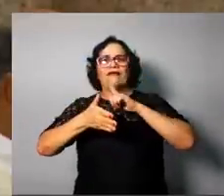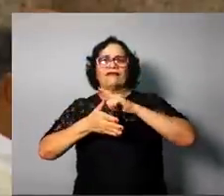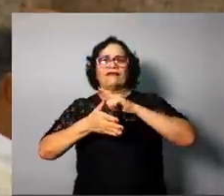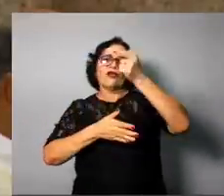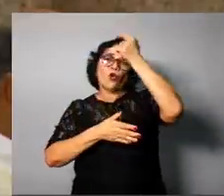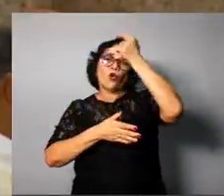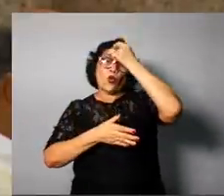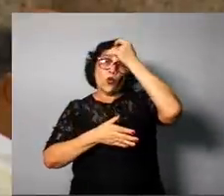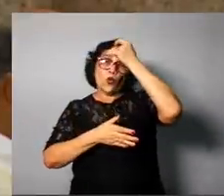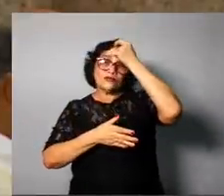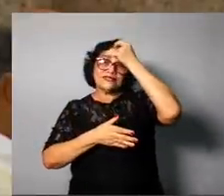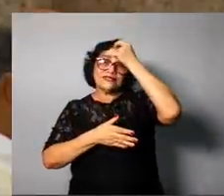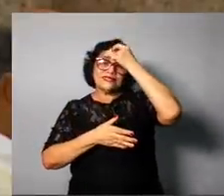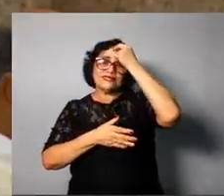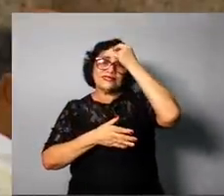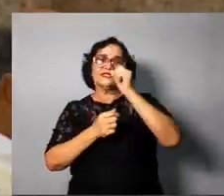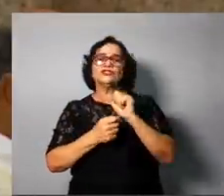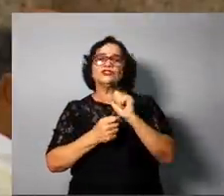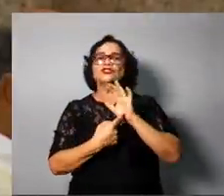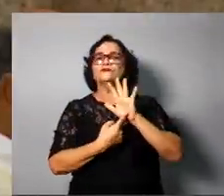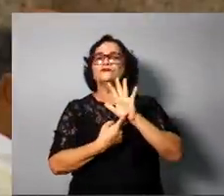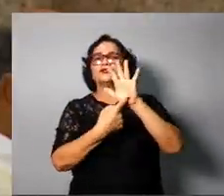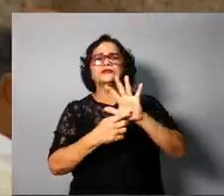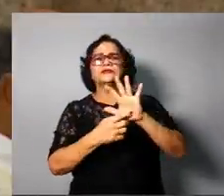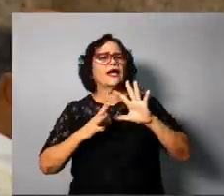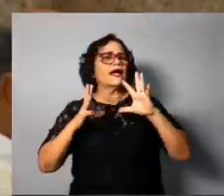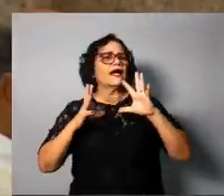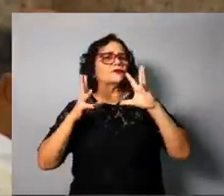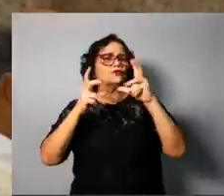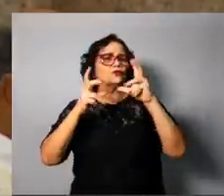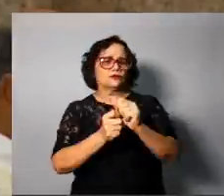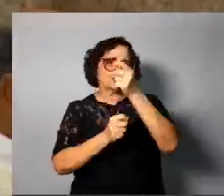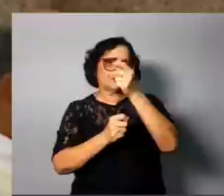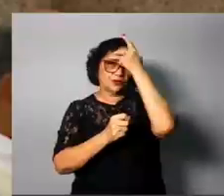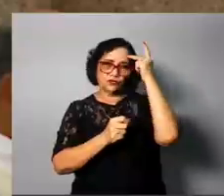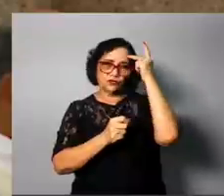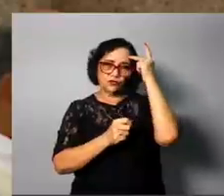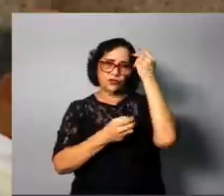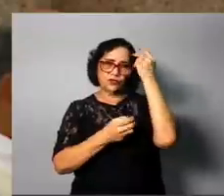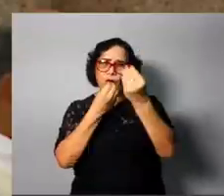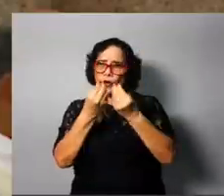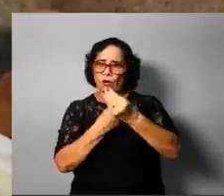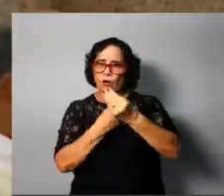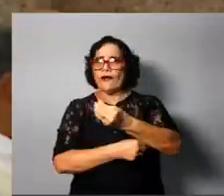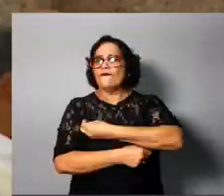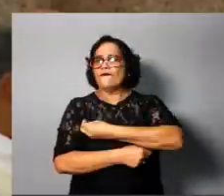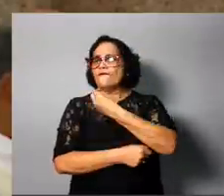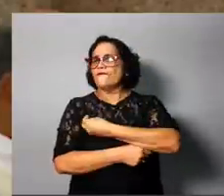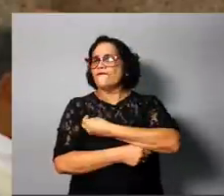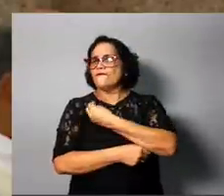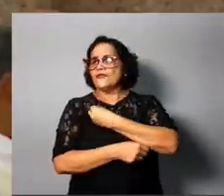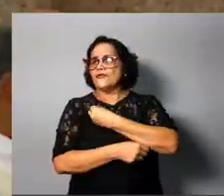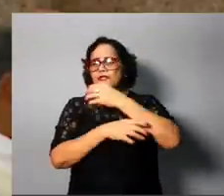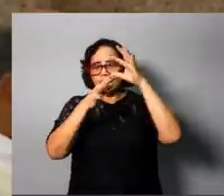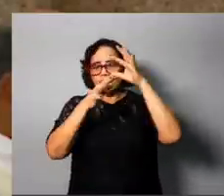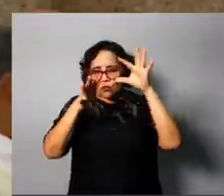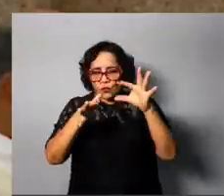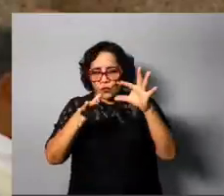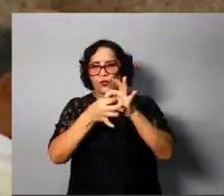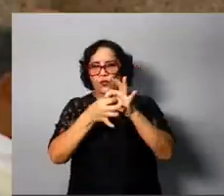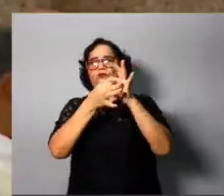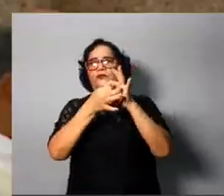de revelá-lo aos outros através de uma vida de profunda comunhão,